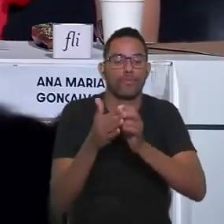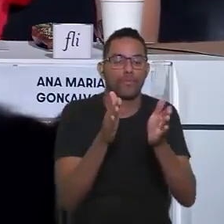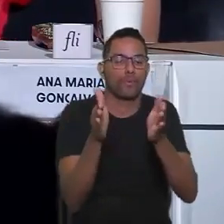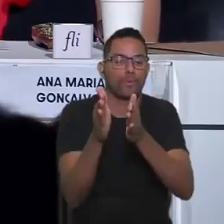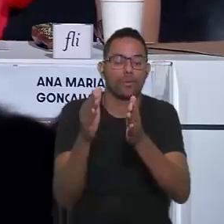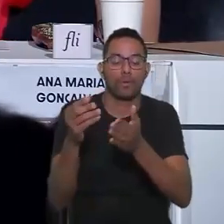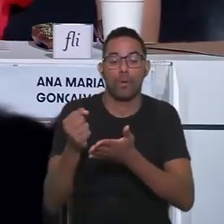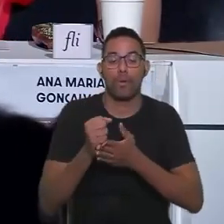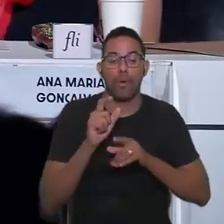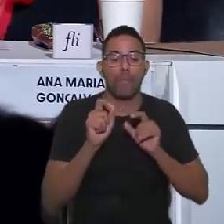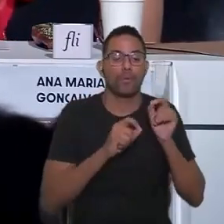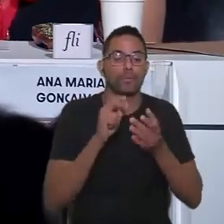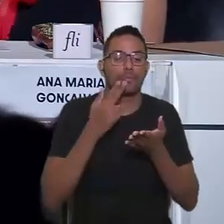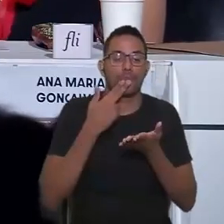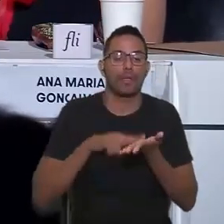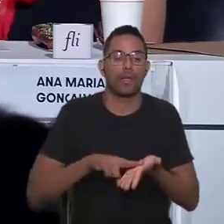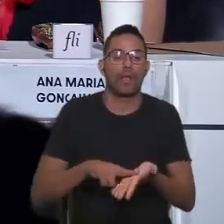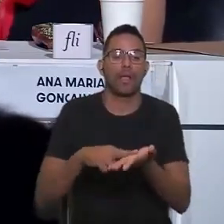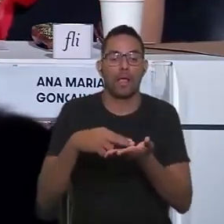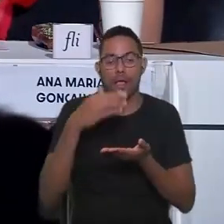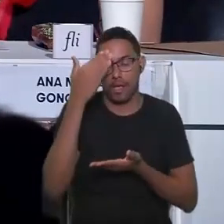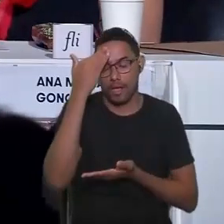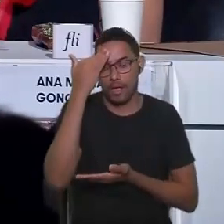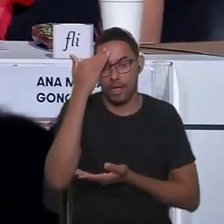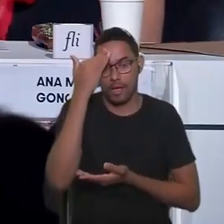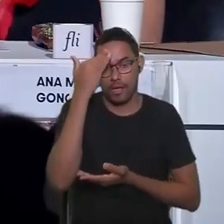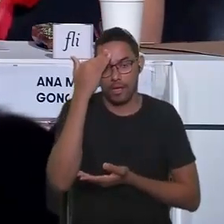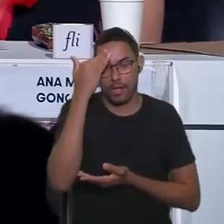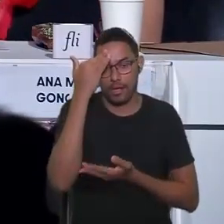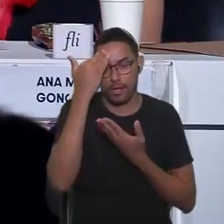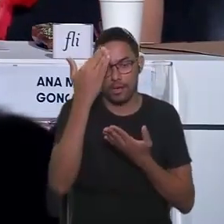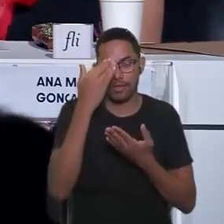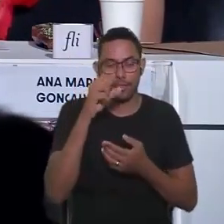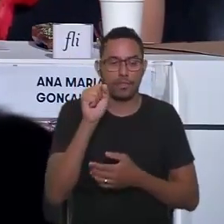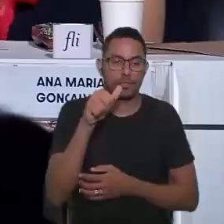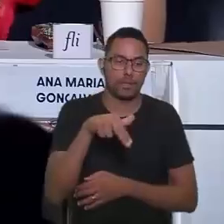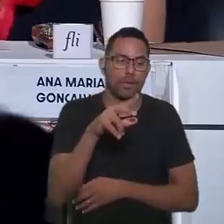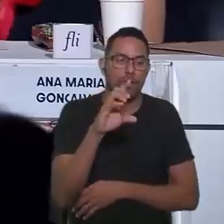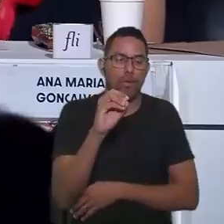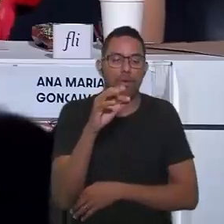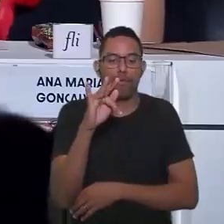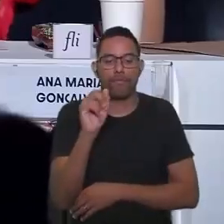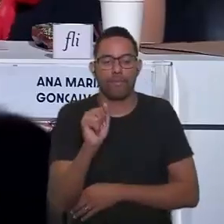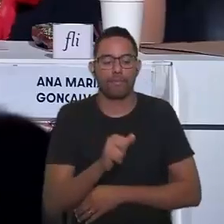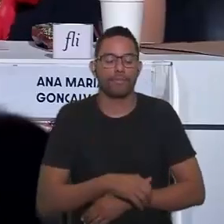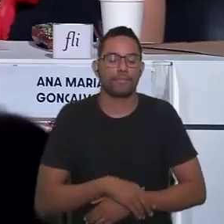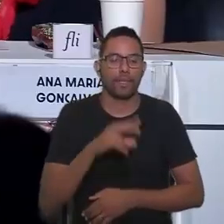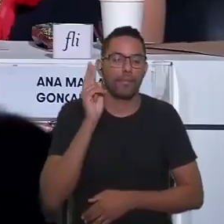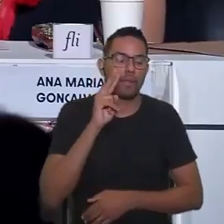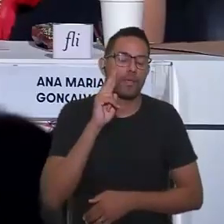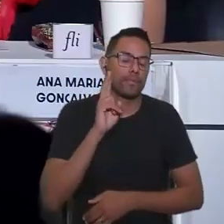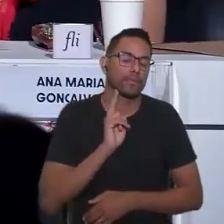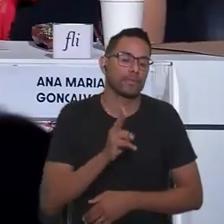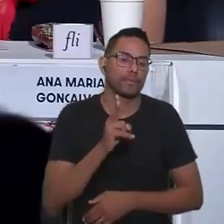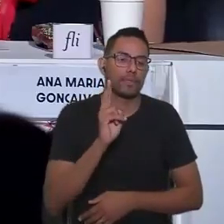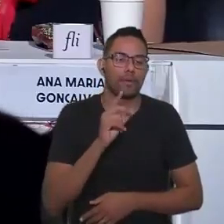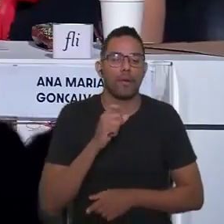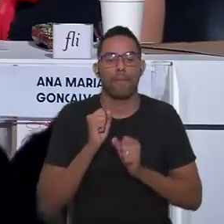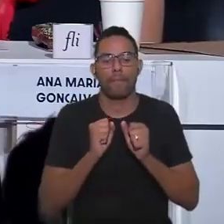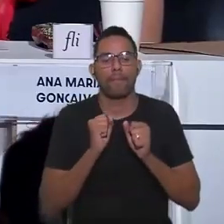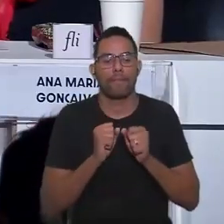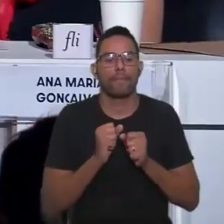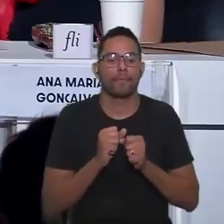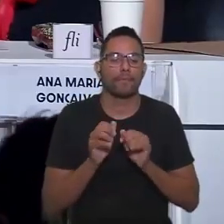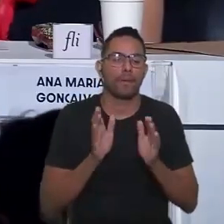ao motivo desta carta, agradecer pelo Sankofa, pois é através deste adinkra que me lembro sempre que